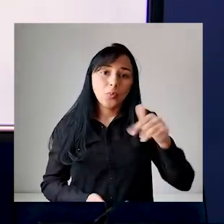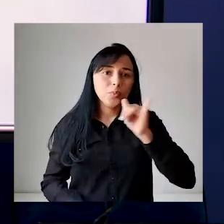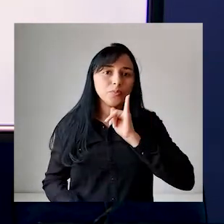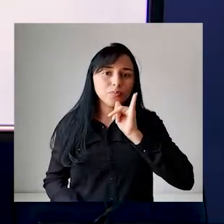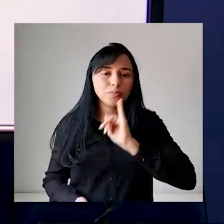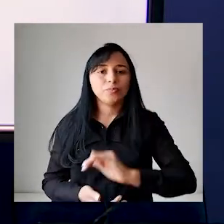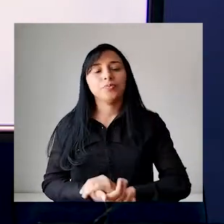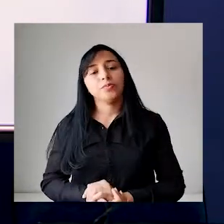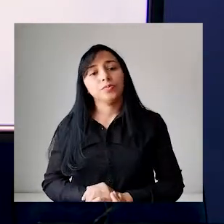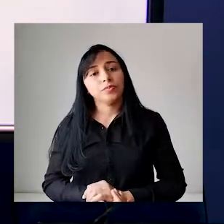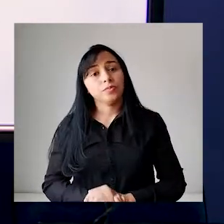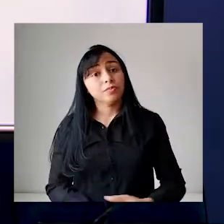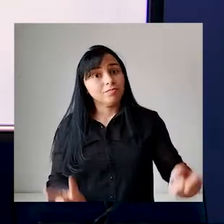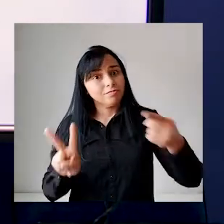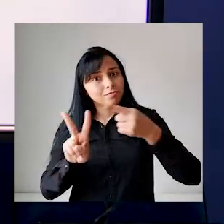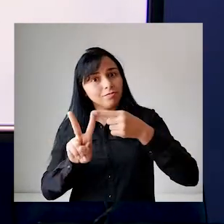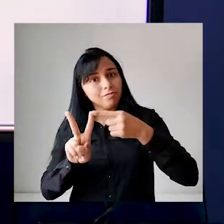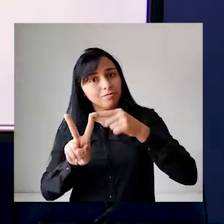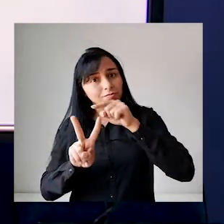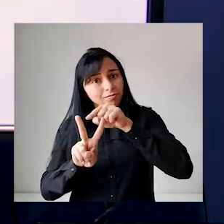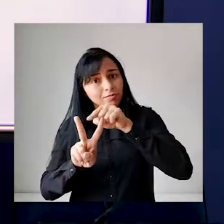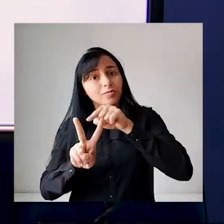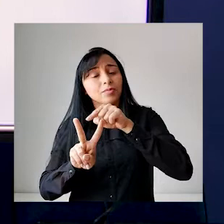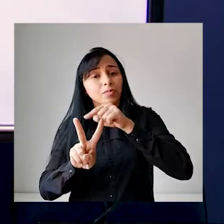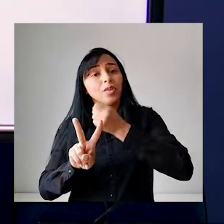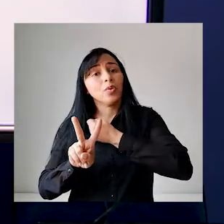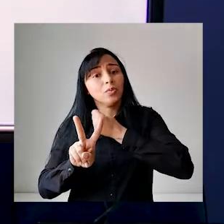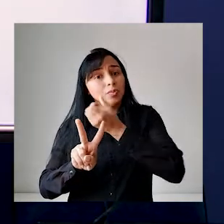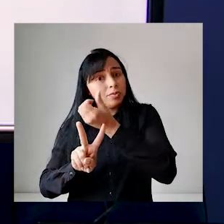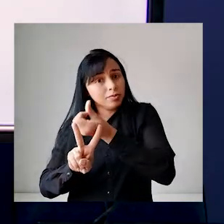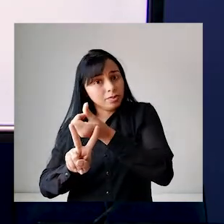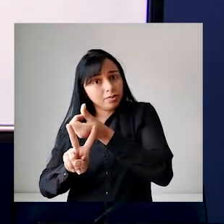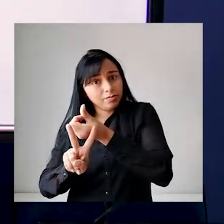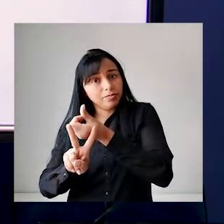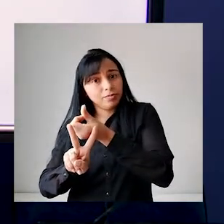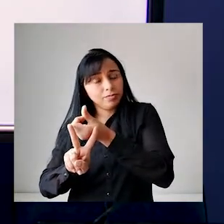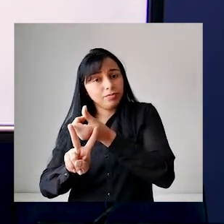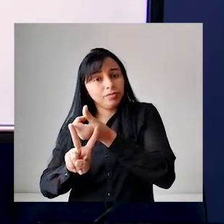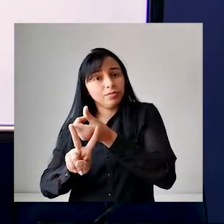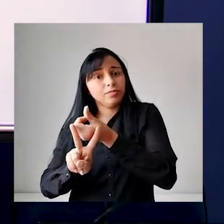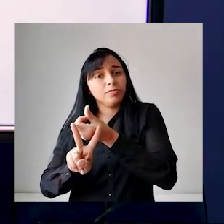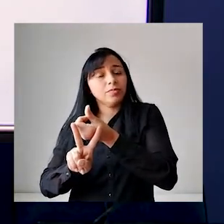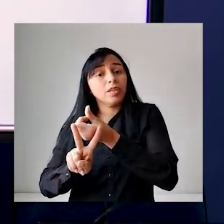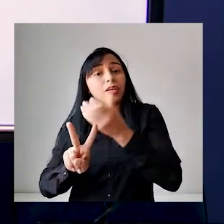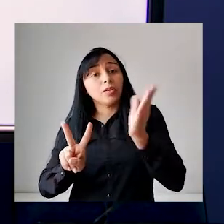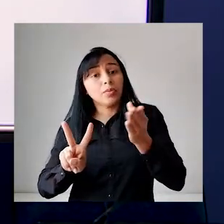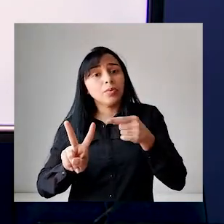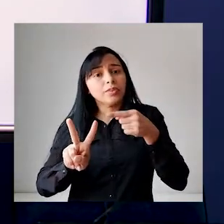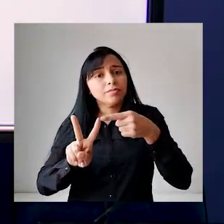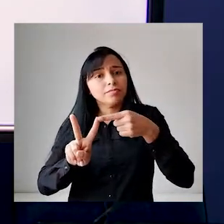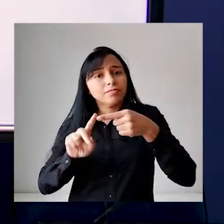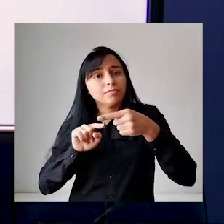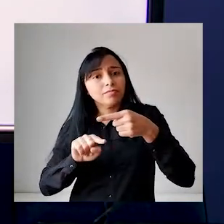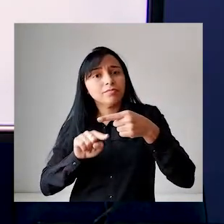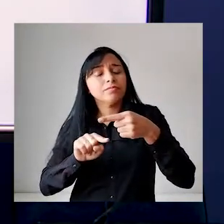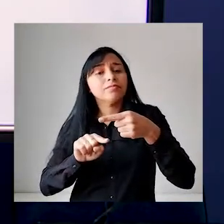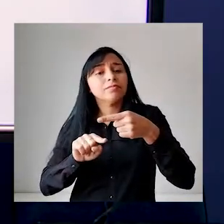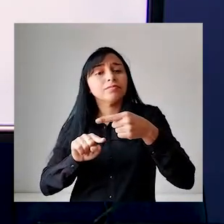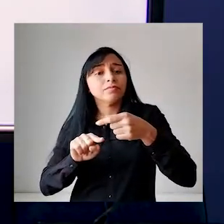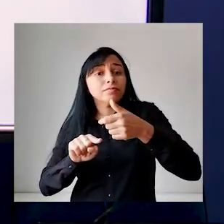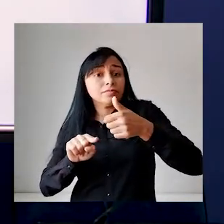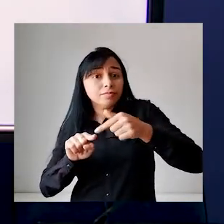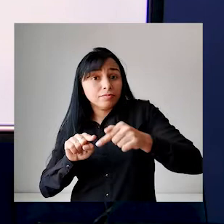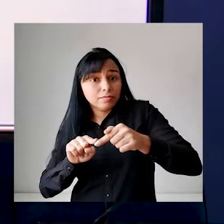Outro exemplo. Agora o índice já é um número bem maior, né? O índice 6. Ou seja, qual que seria a raiz sexta